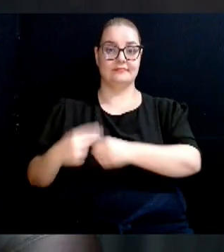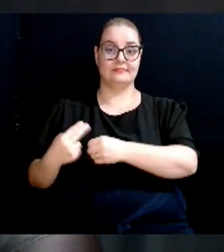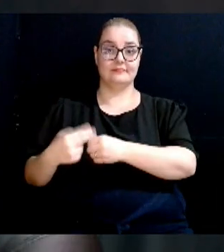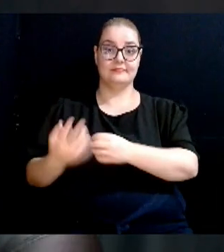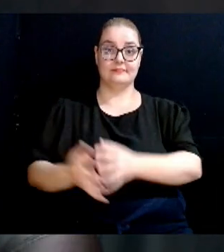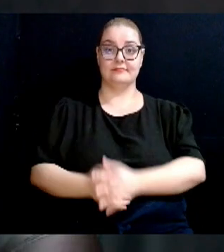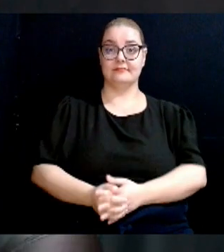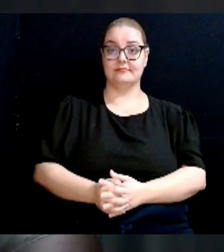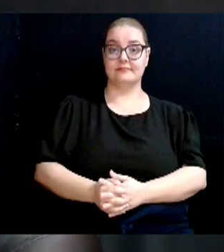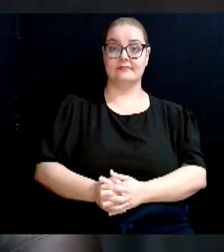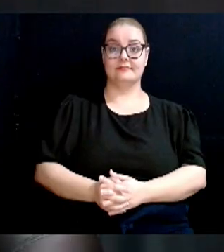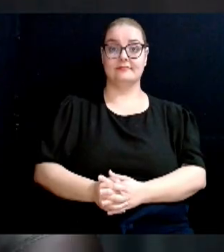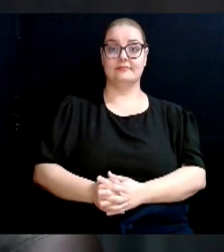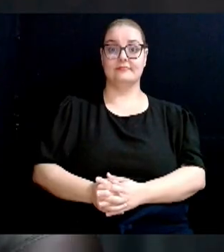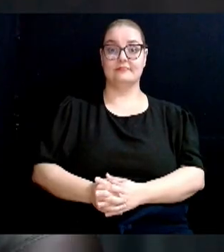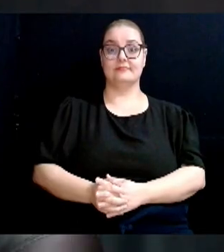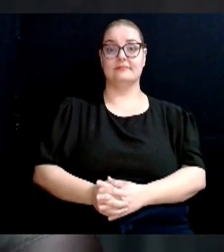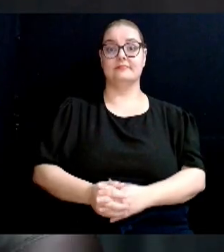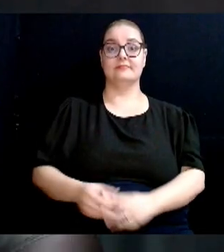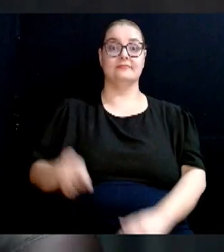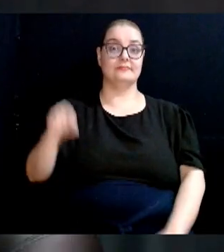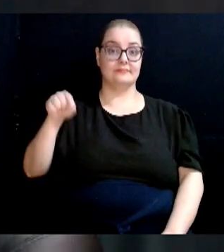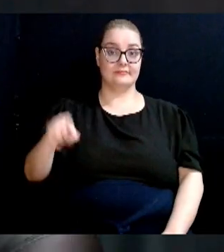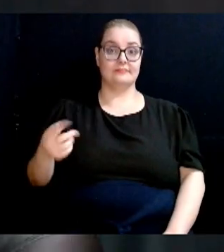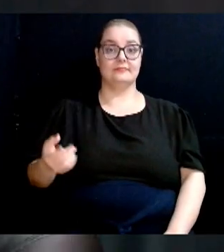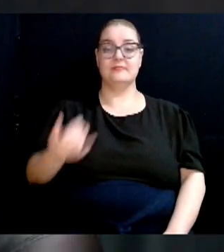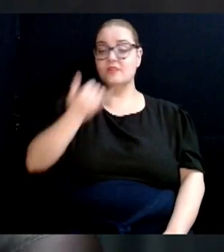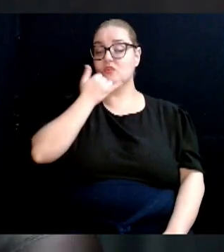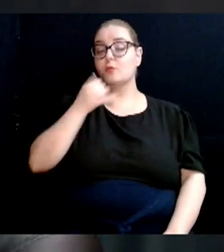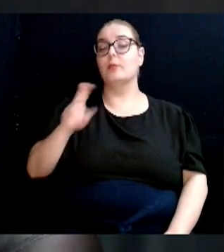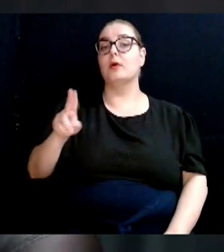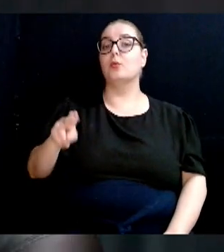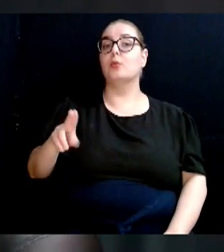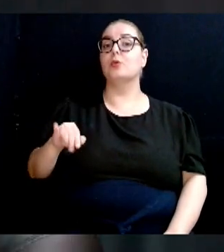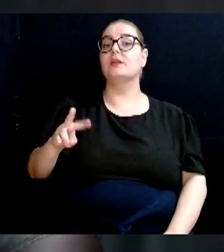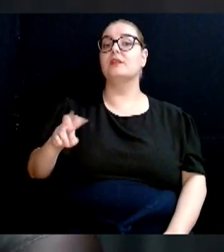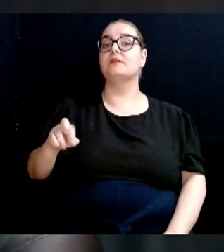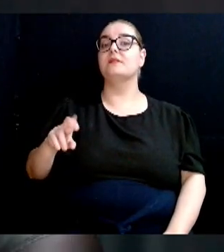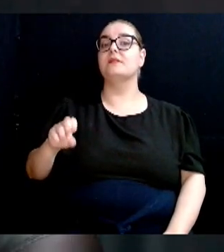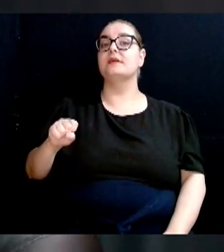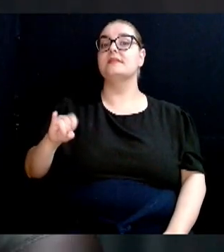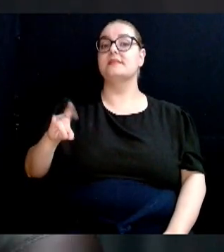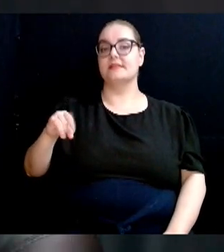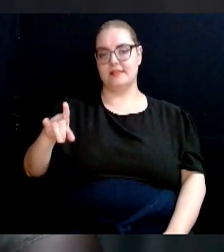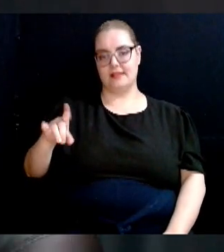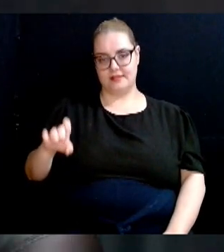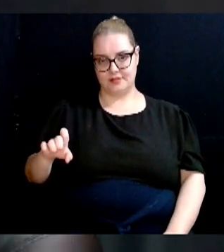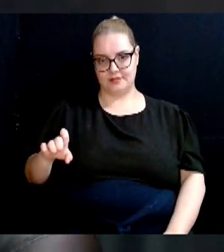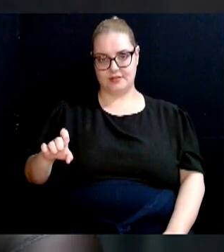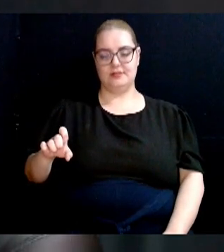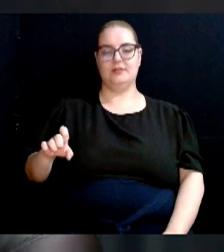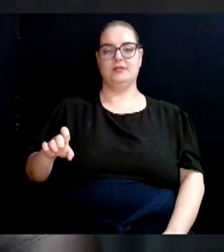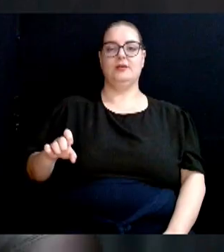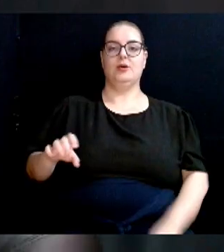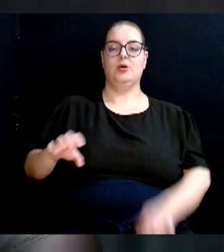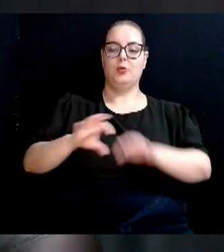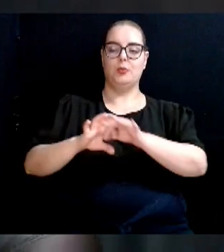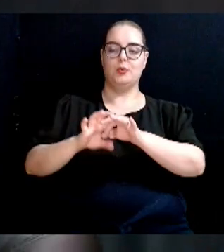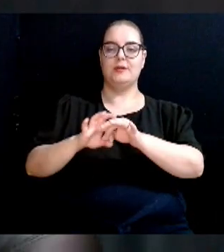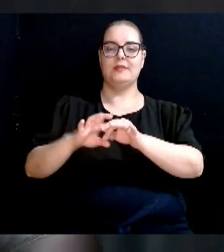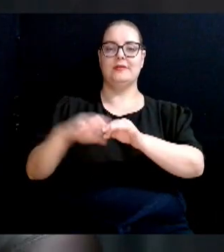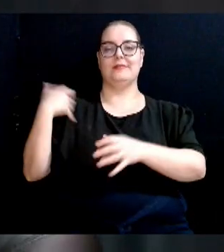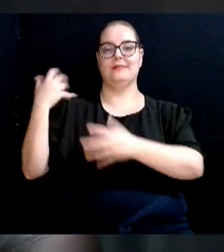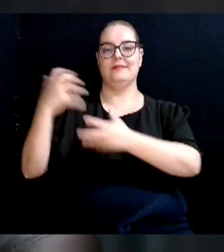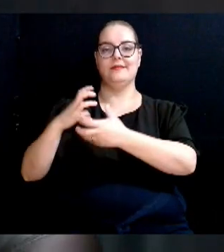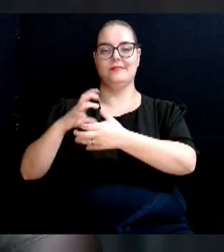lá, assim, eu podia ver o sorriso de estar participando, cada um no seu nível, cada um com a sua